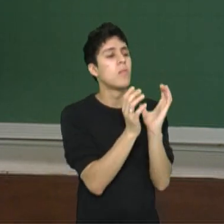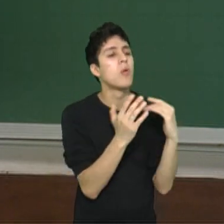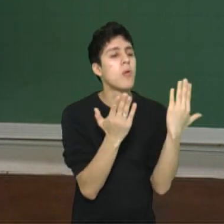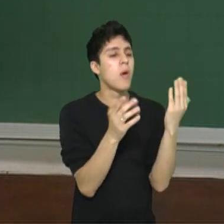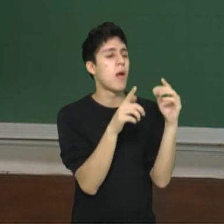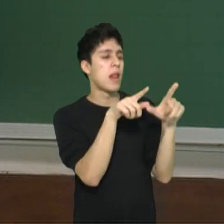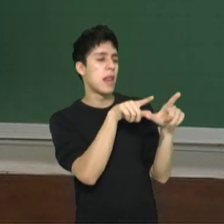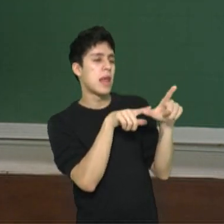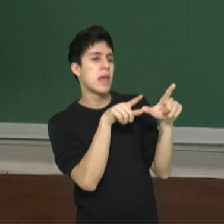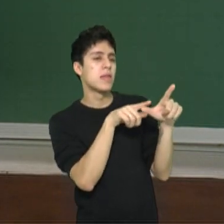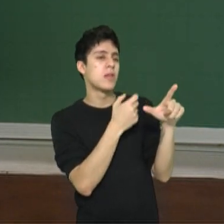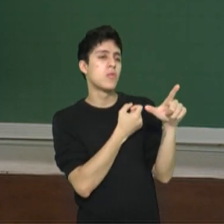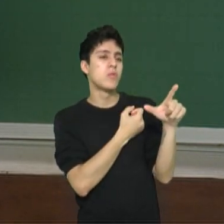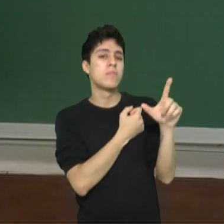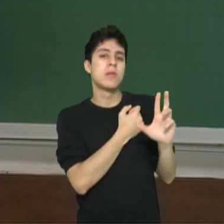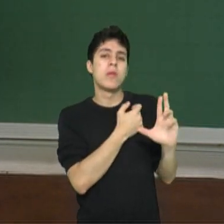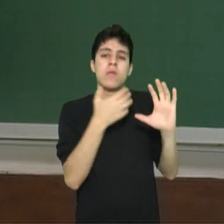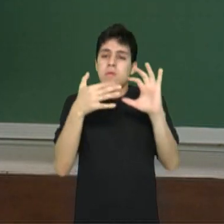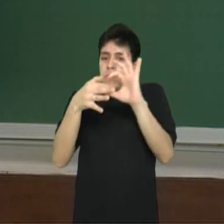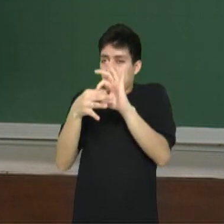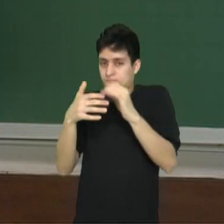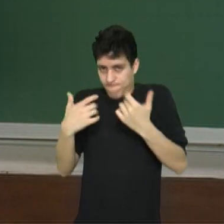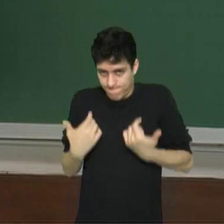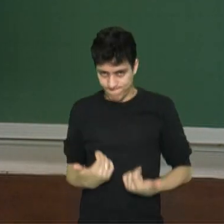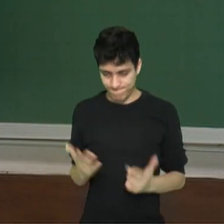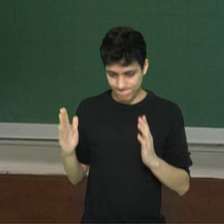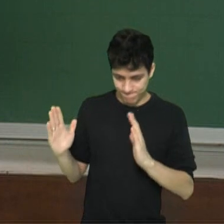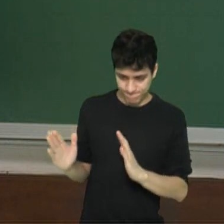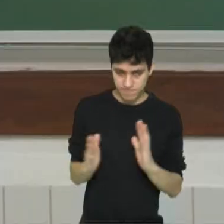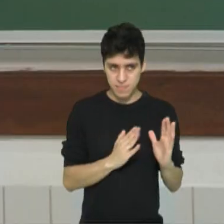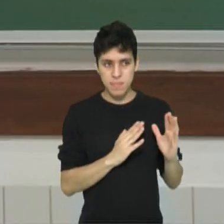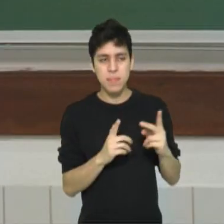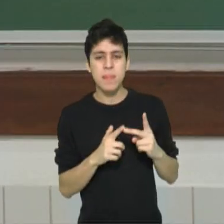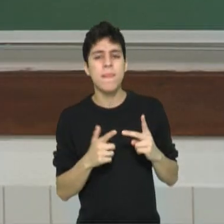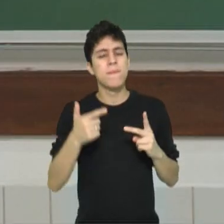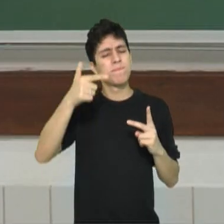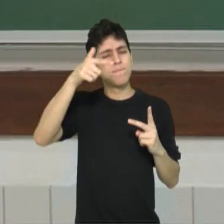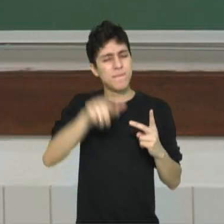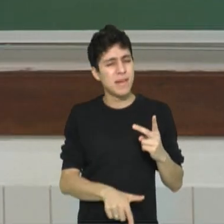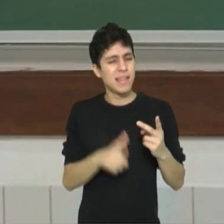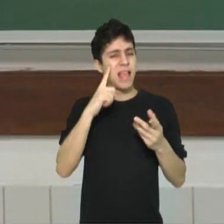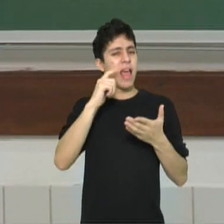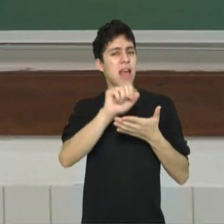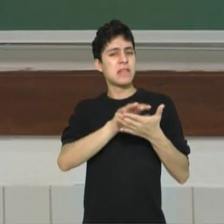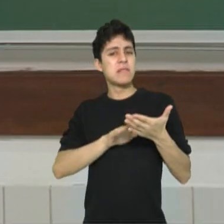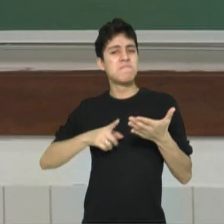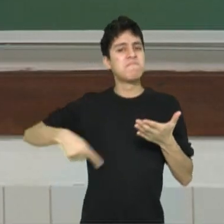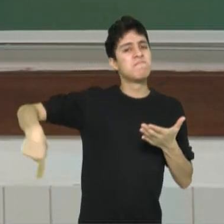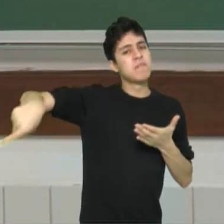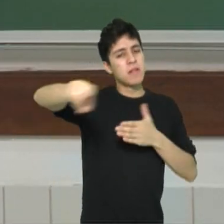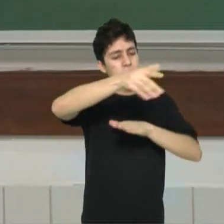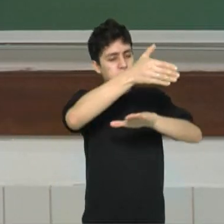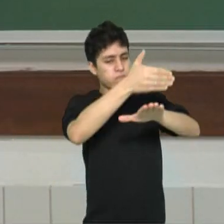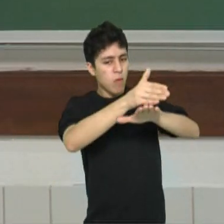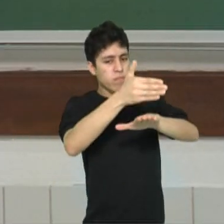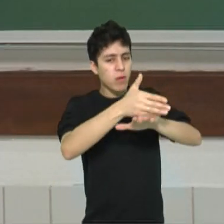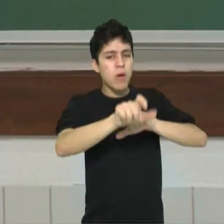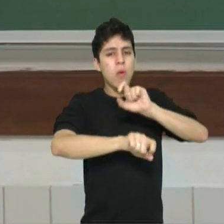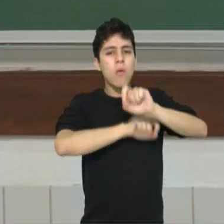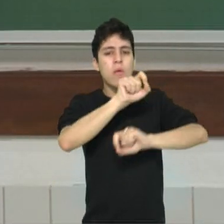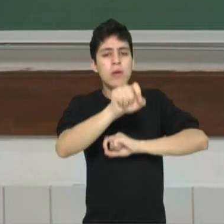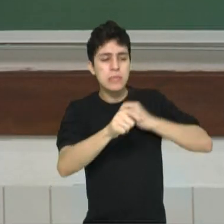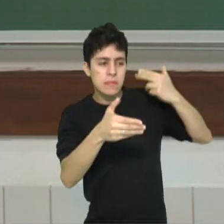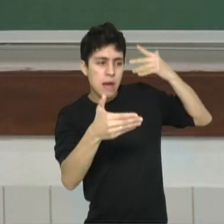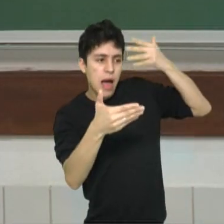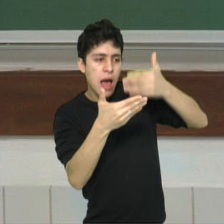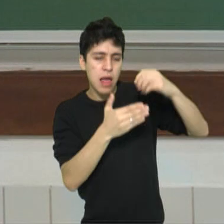certo? Seguindo aqui então, mais um exercício para você praticar aí, né, o que a gente já aprendeu. Então tá